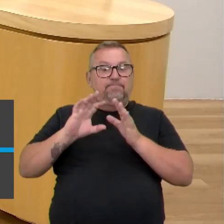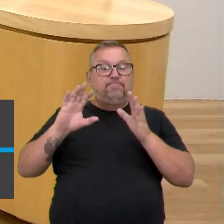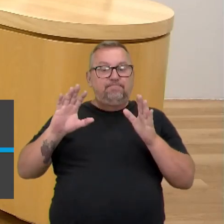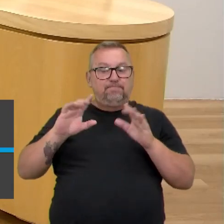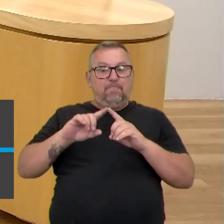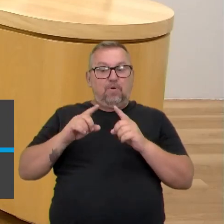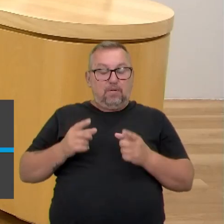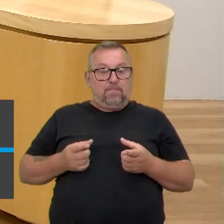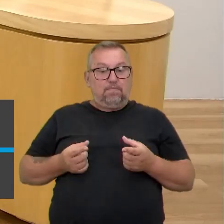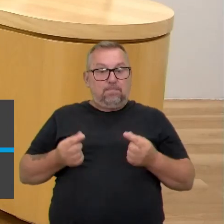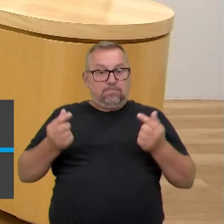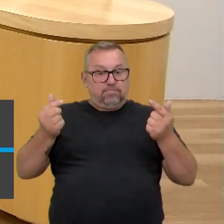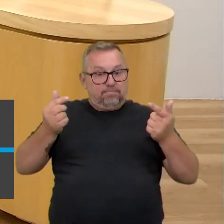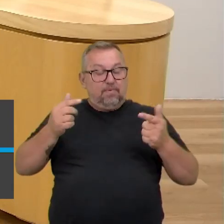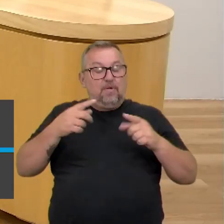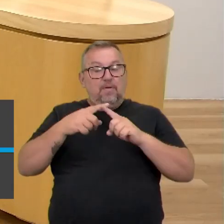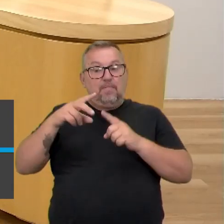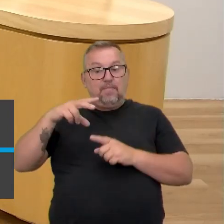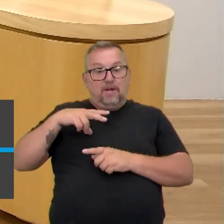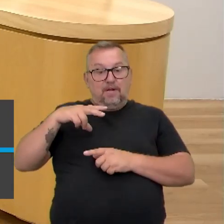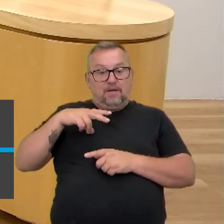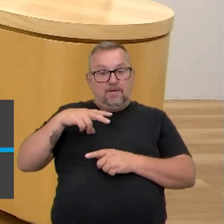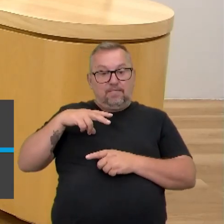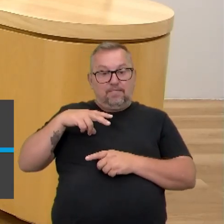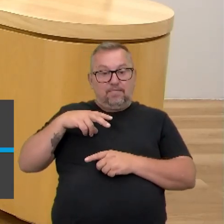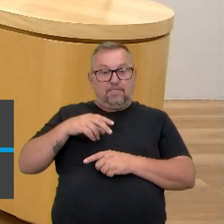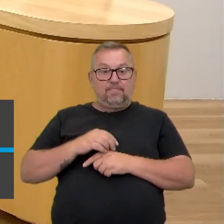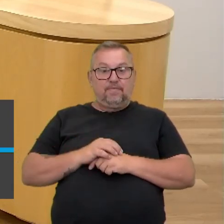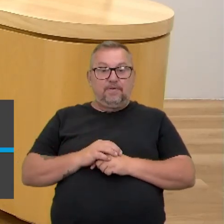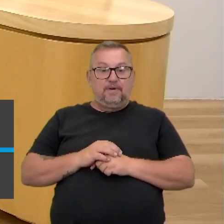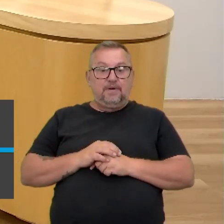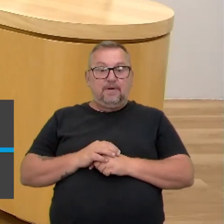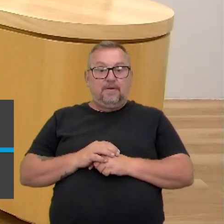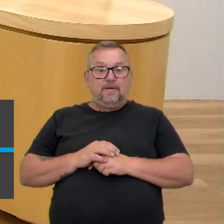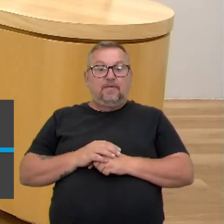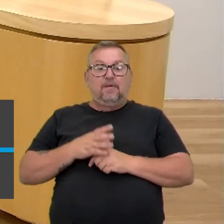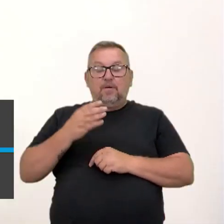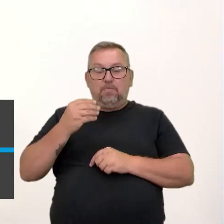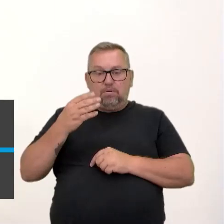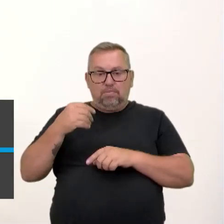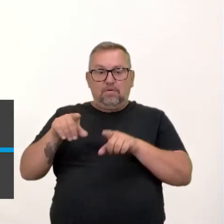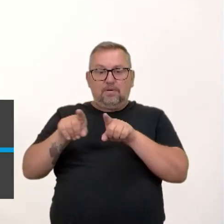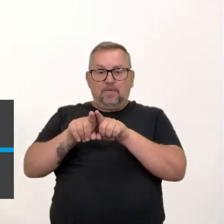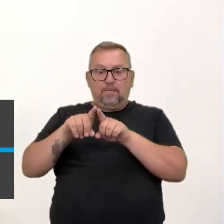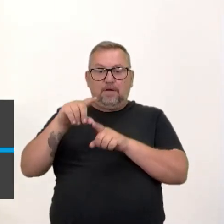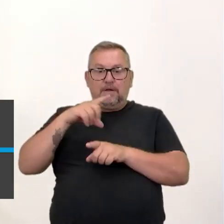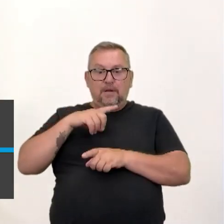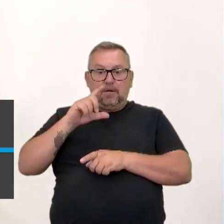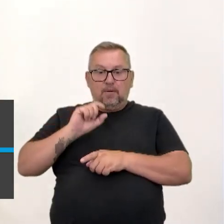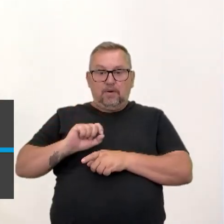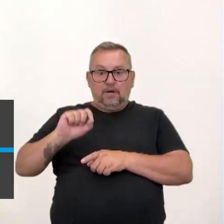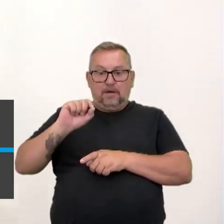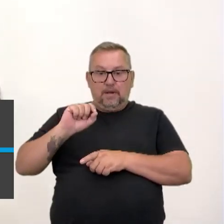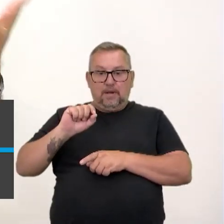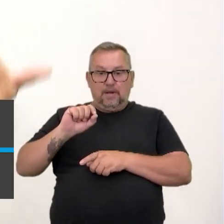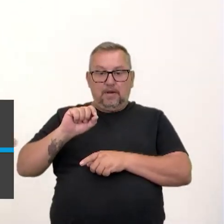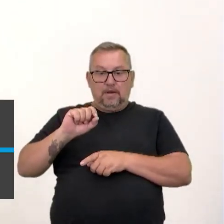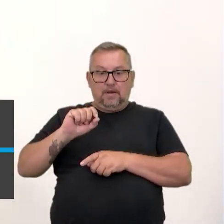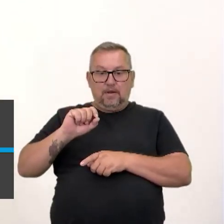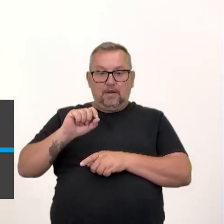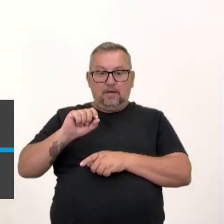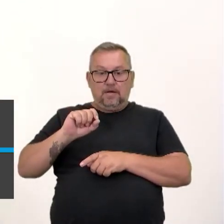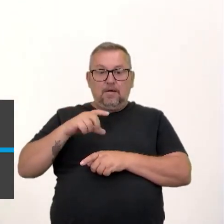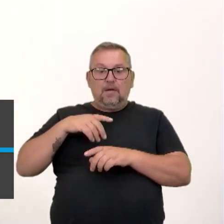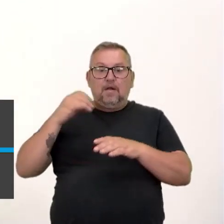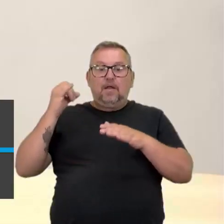questão da infraestrutura privada e dos serviços privados. Muitos deles, inclusive, fazendo